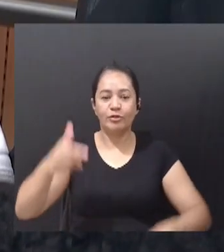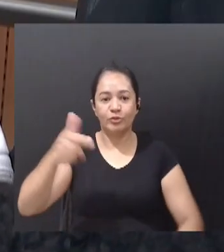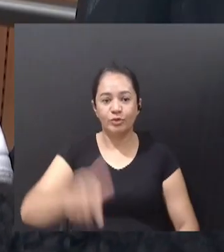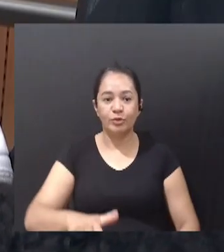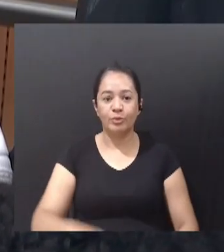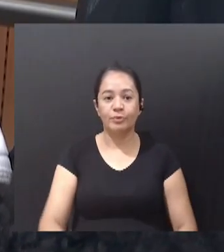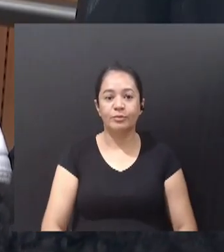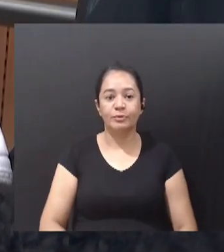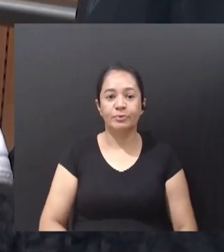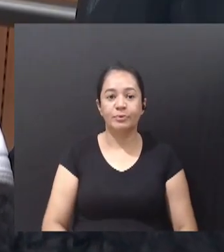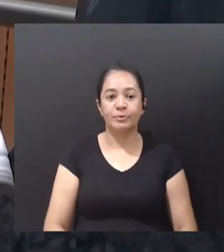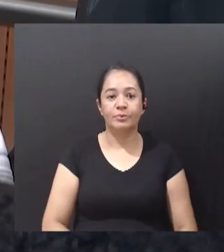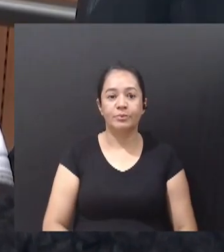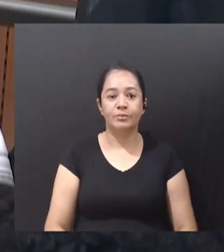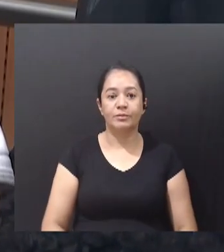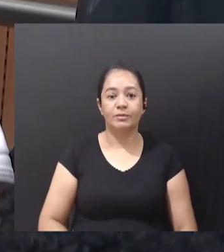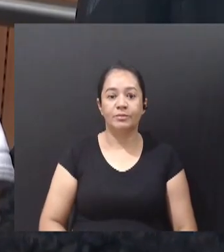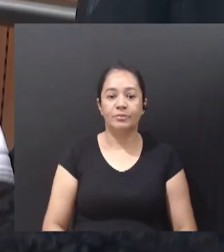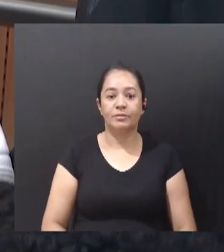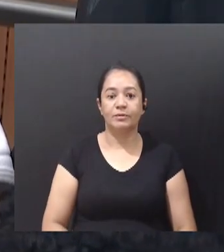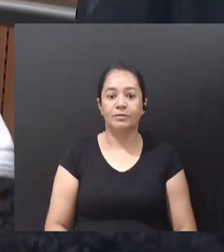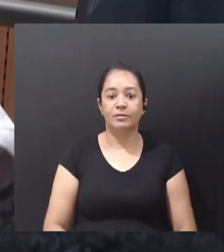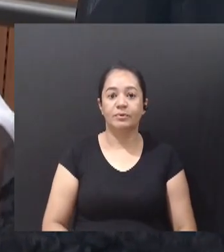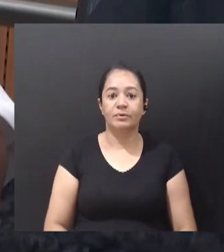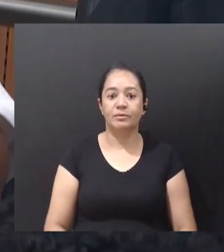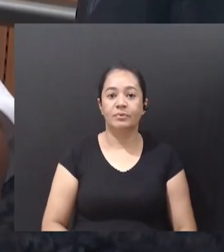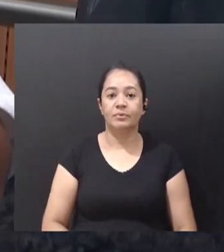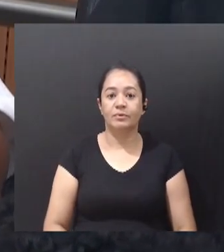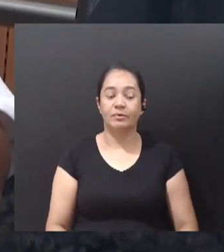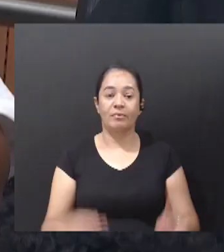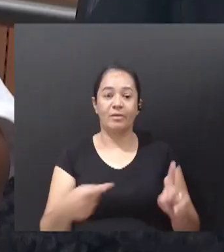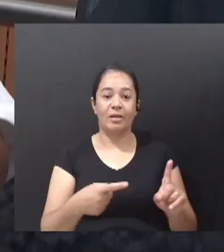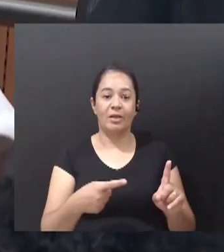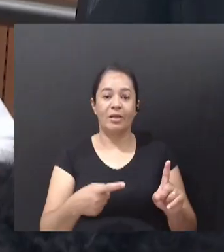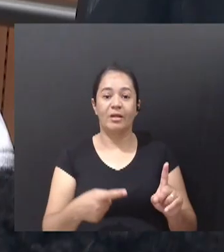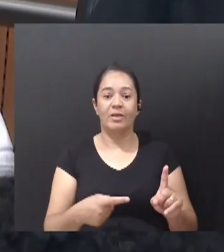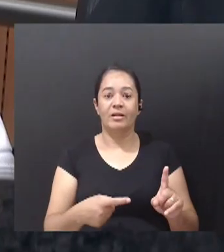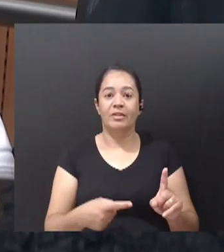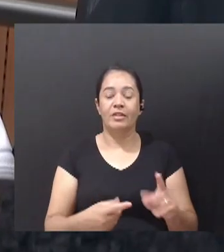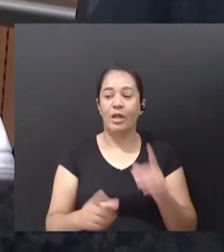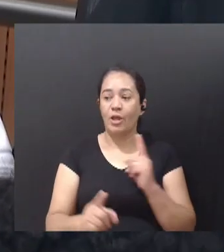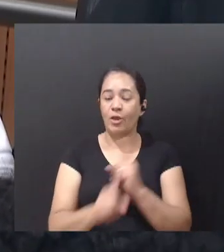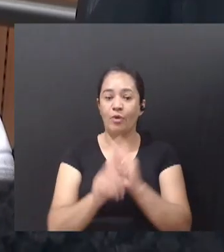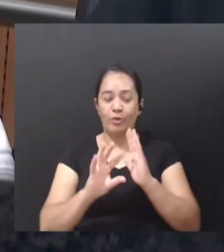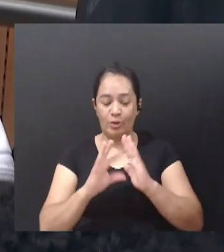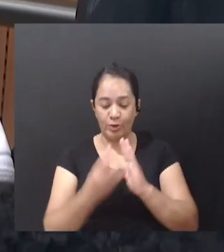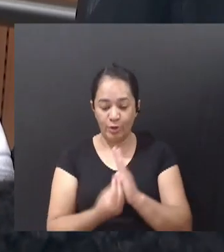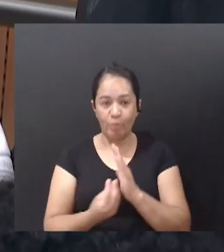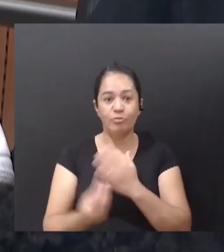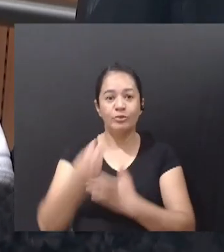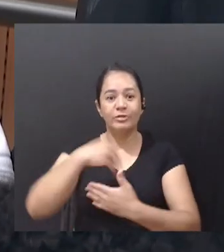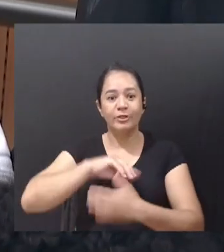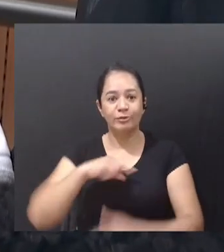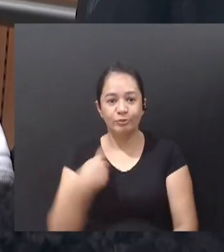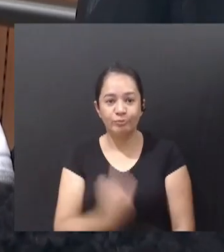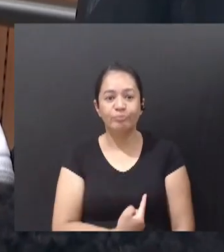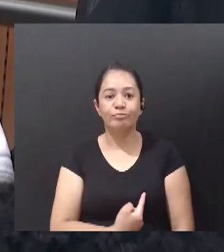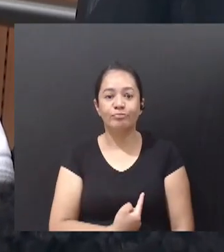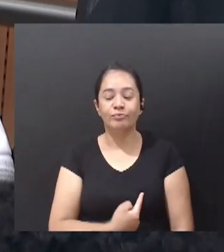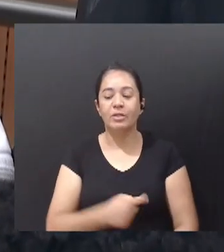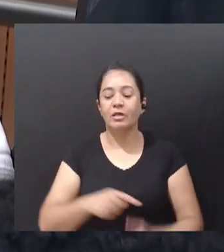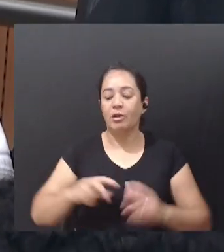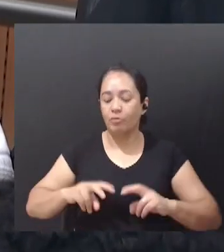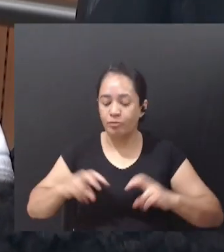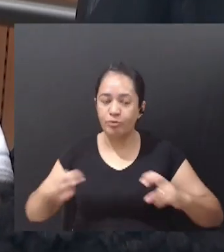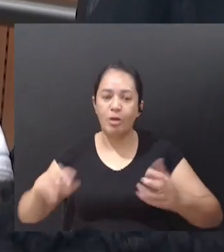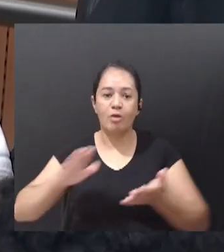Como diria a Beatriz Nascimento, encontrar o quilombo dentro da gente, né? Então, que essas rolas de samba, essas rolas